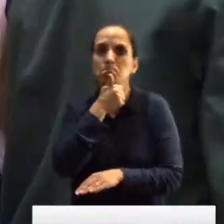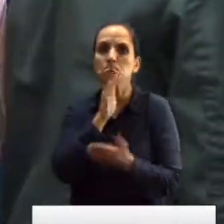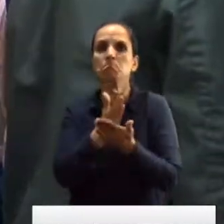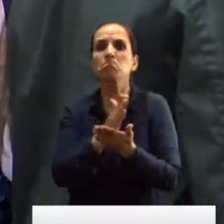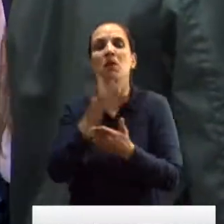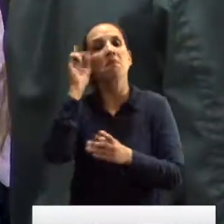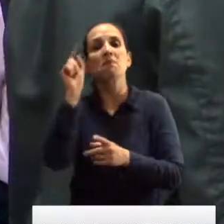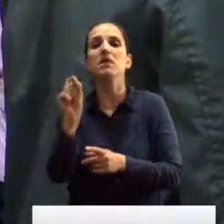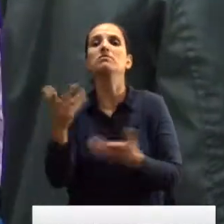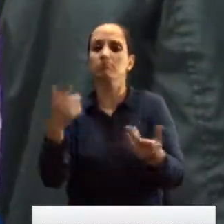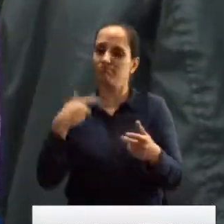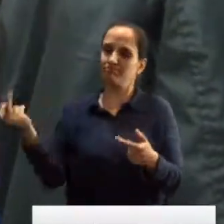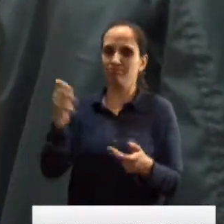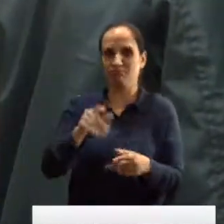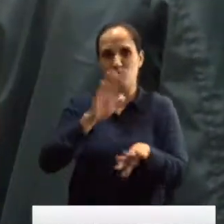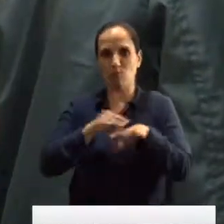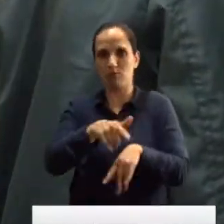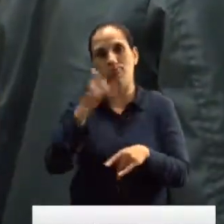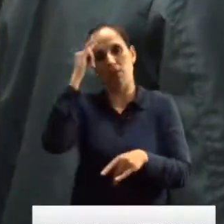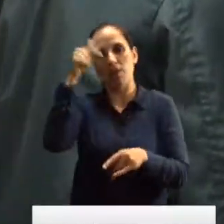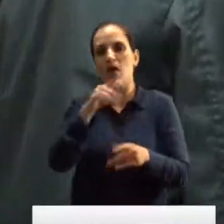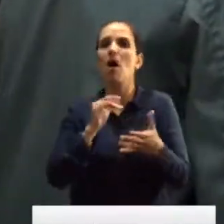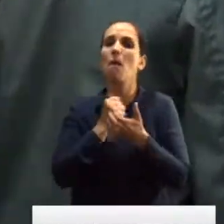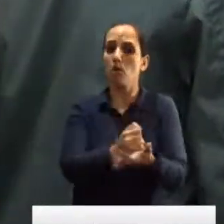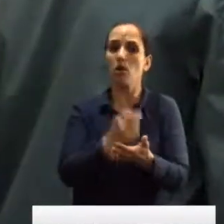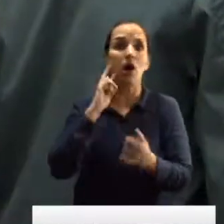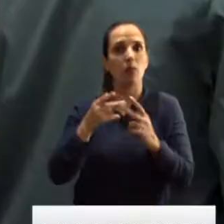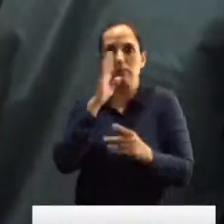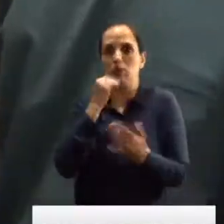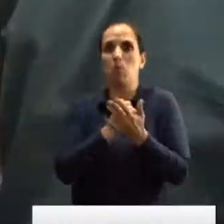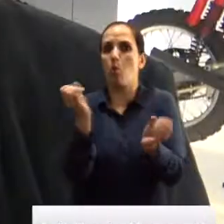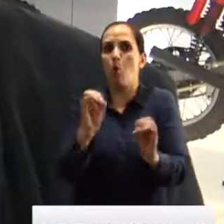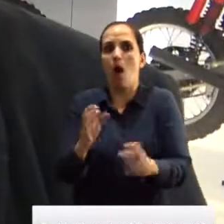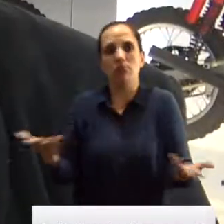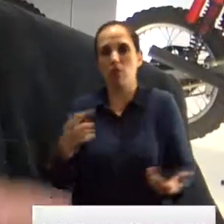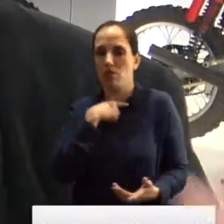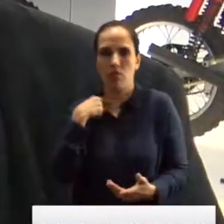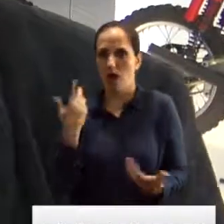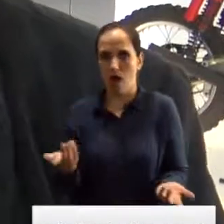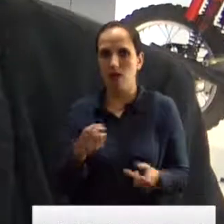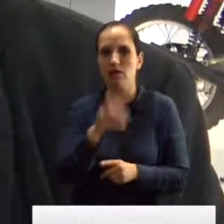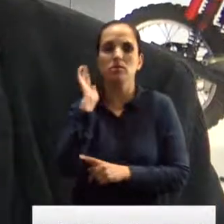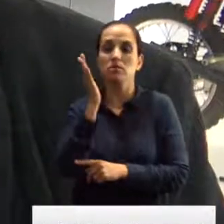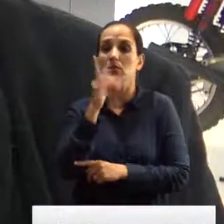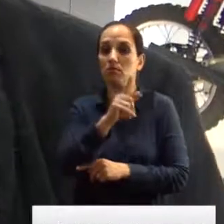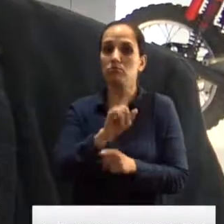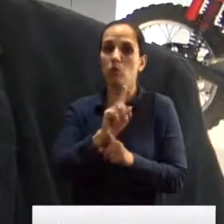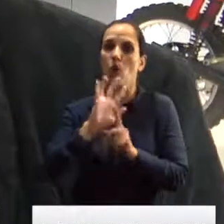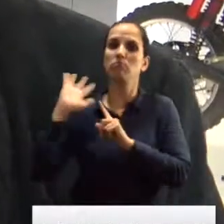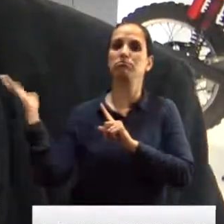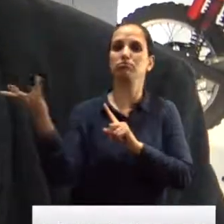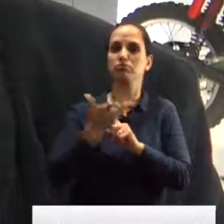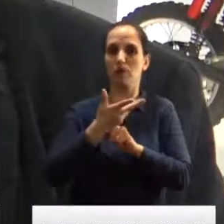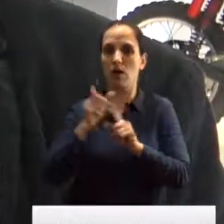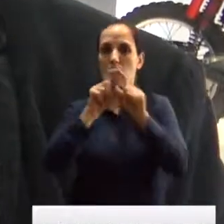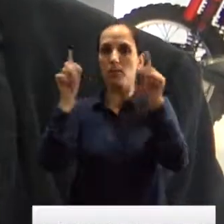decidiram e, portanto, estamos hoje aqui nesta grande iniciativa com o apoio da Câmara. Sem o apoio da Câmara era impossível também fazer esta realização. É um seminário que é abrangente entre o grupo